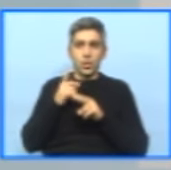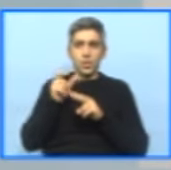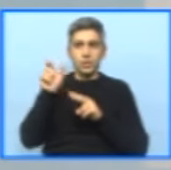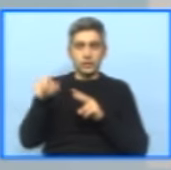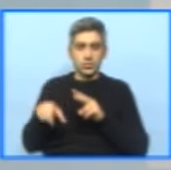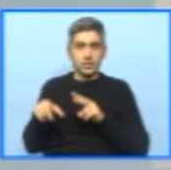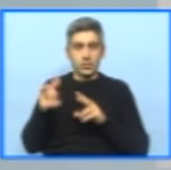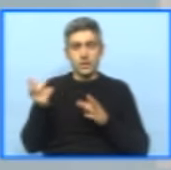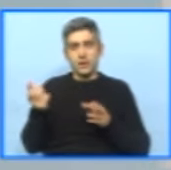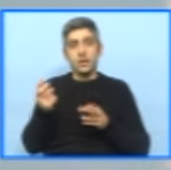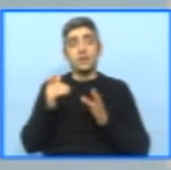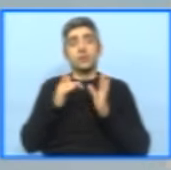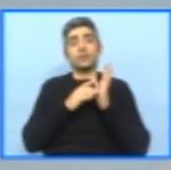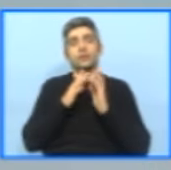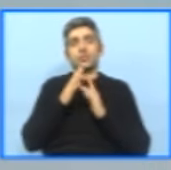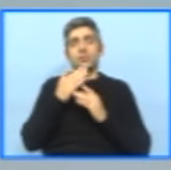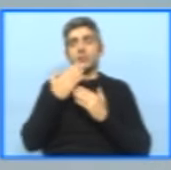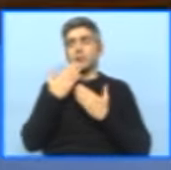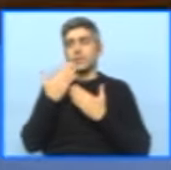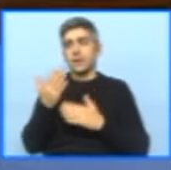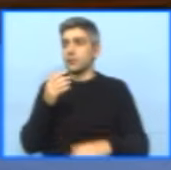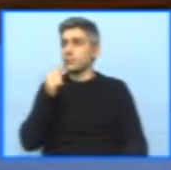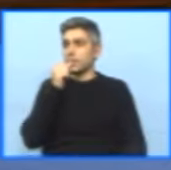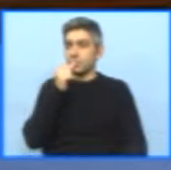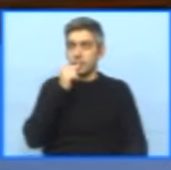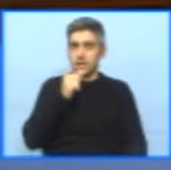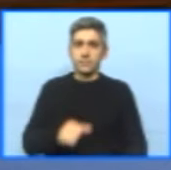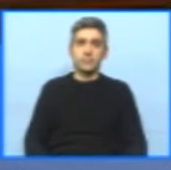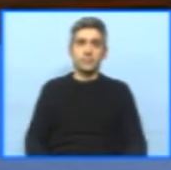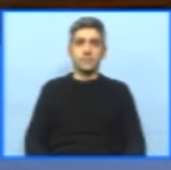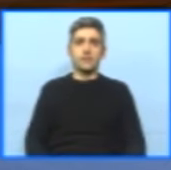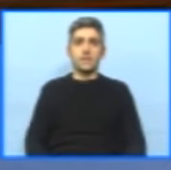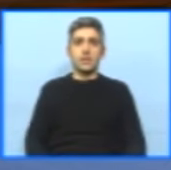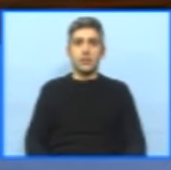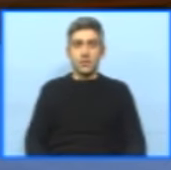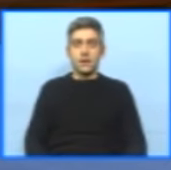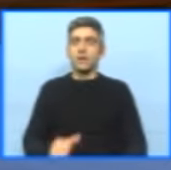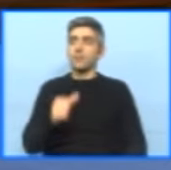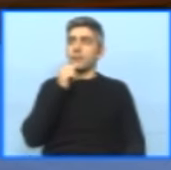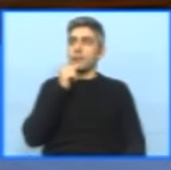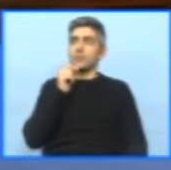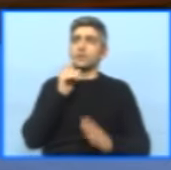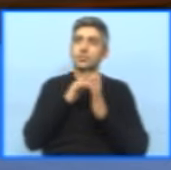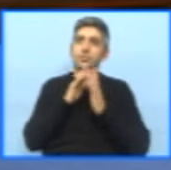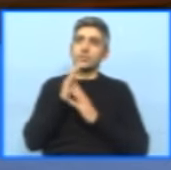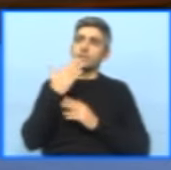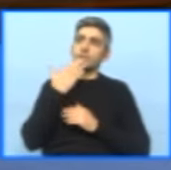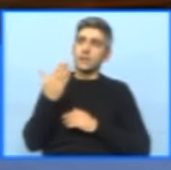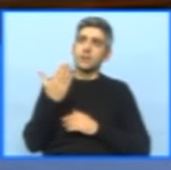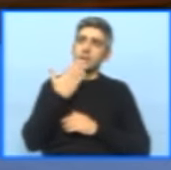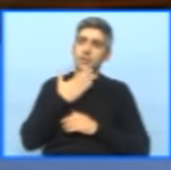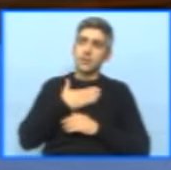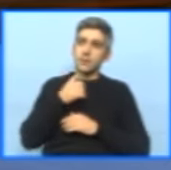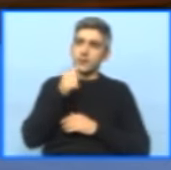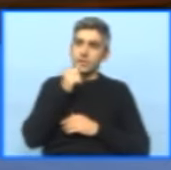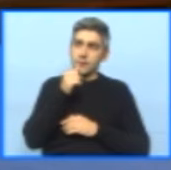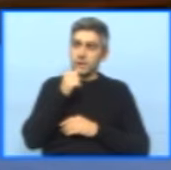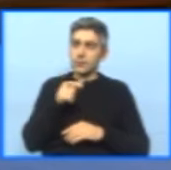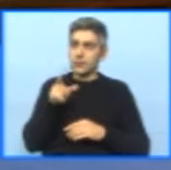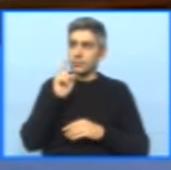E Jesus pede de beber. Jesus diz, dá-me de beber. a esta